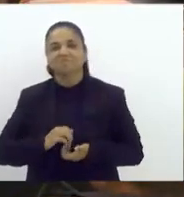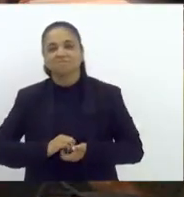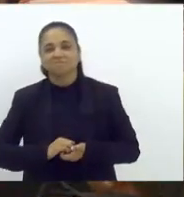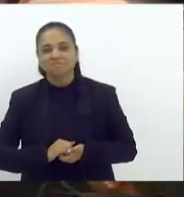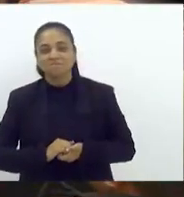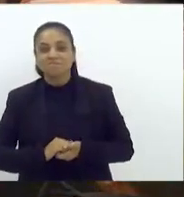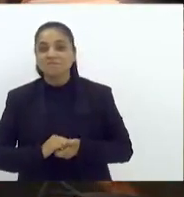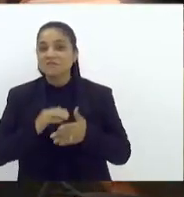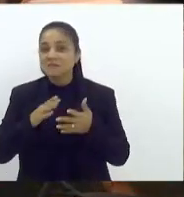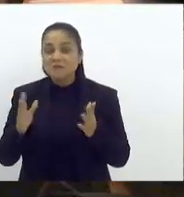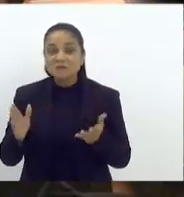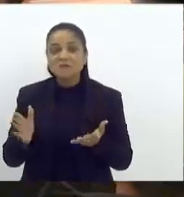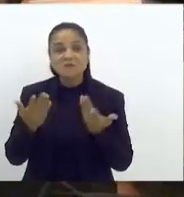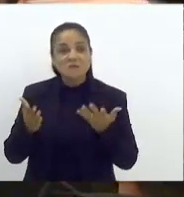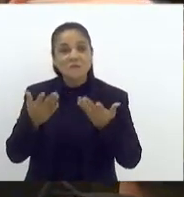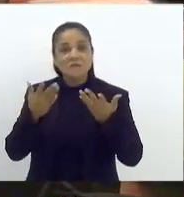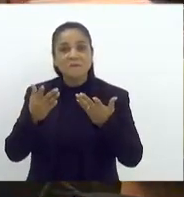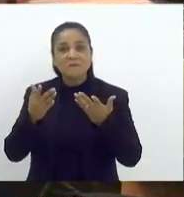galera